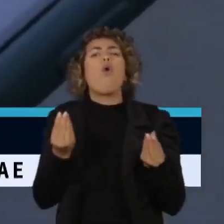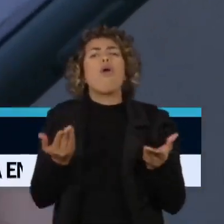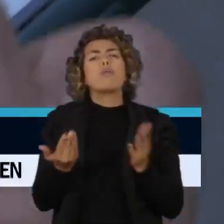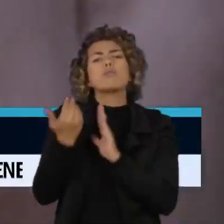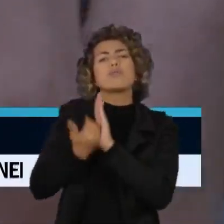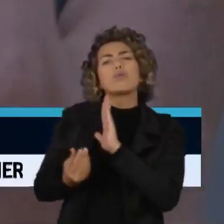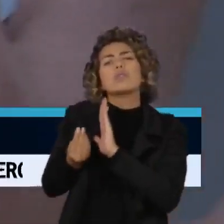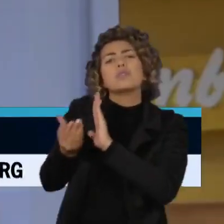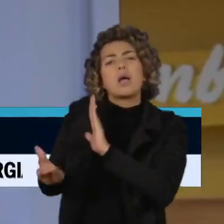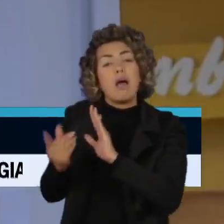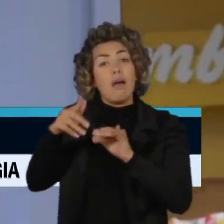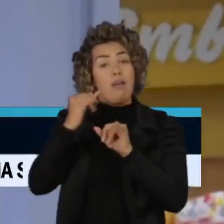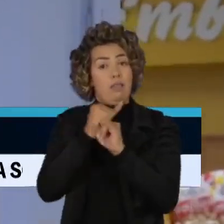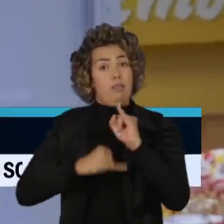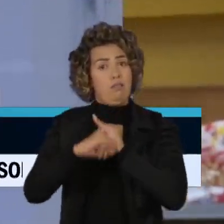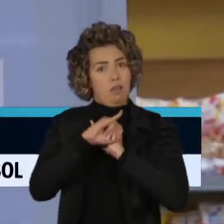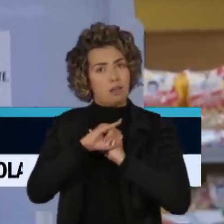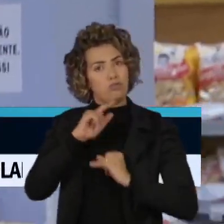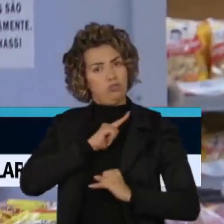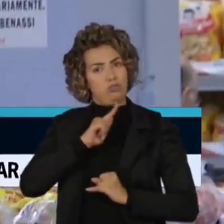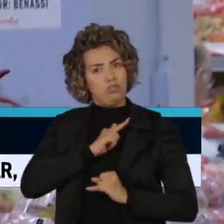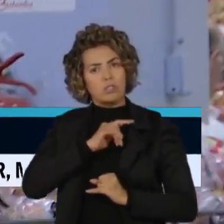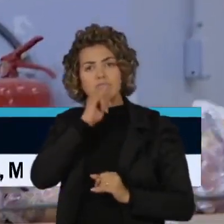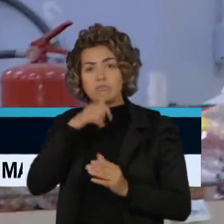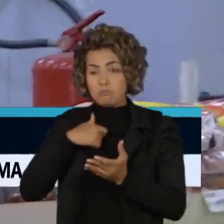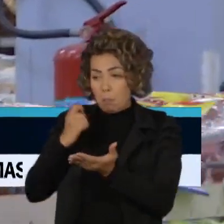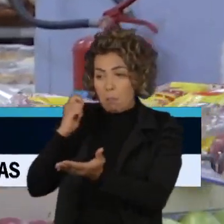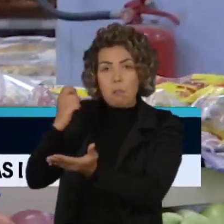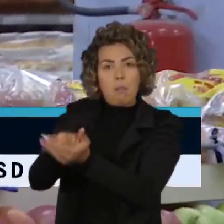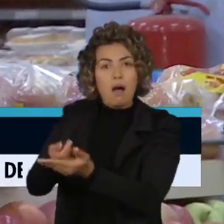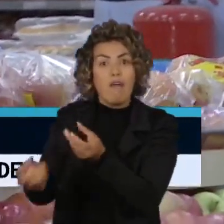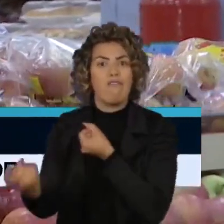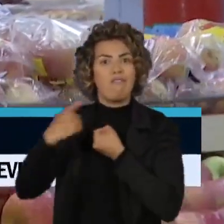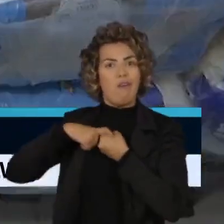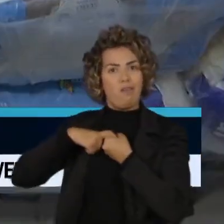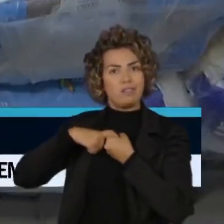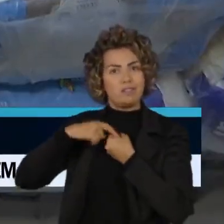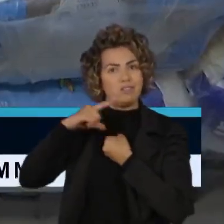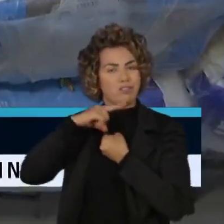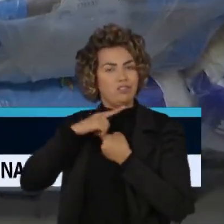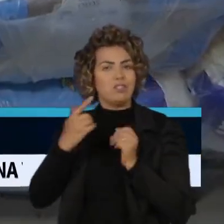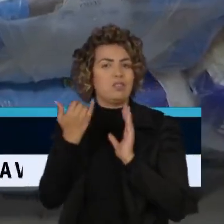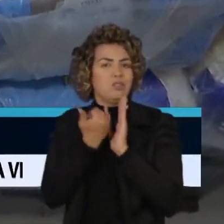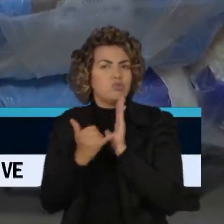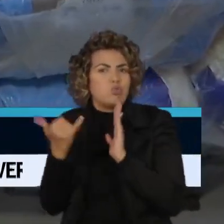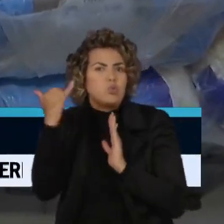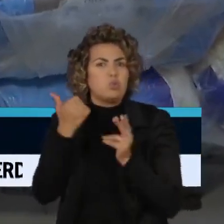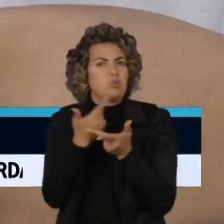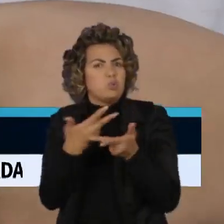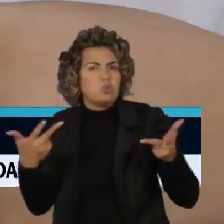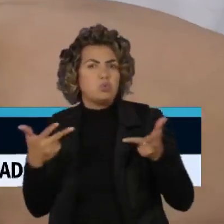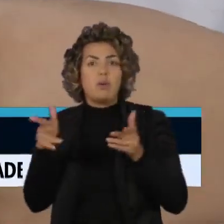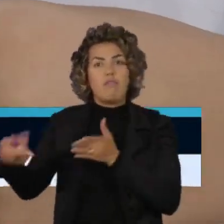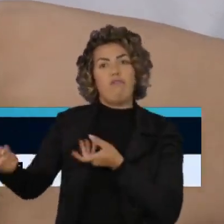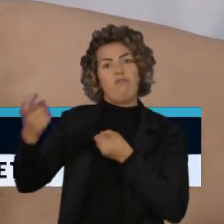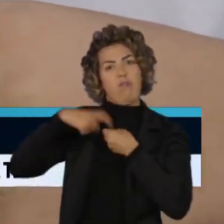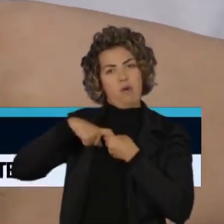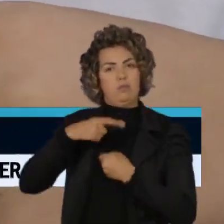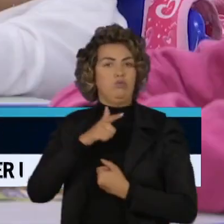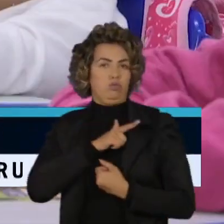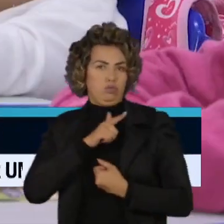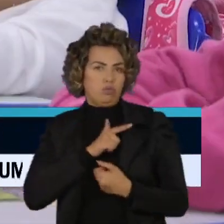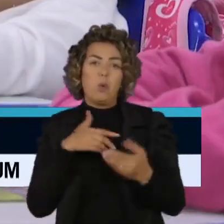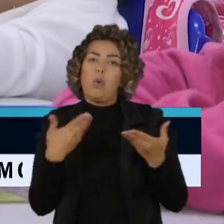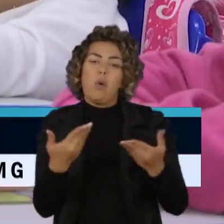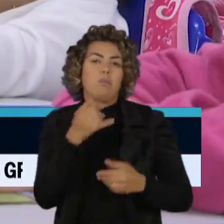produto para o comprador Só que no caso seria uma parcela do Imposto pago por produtos a cesta básica ou alguns